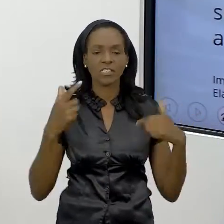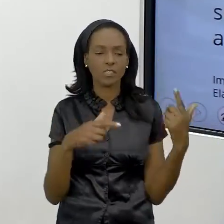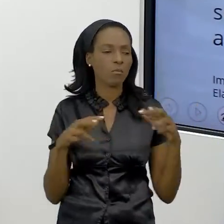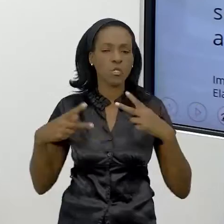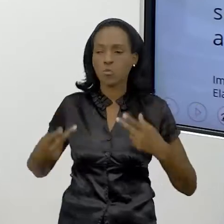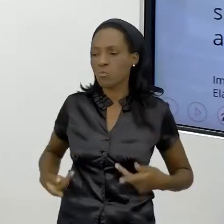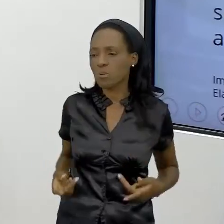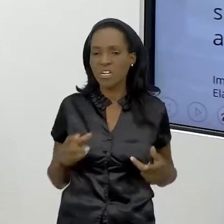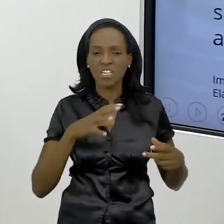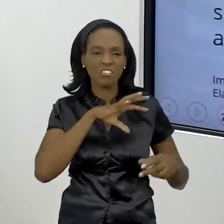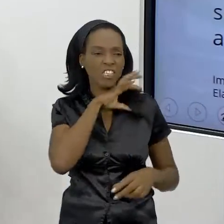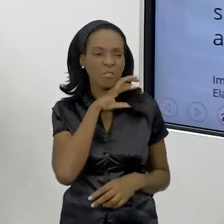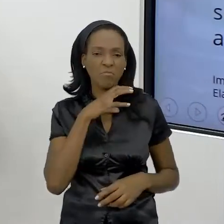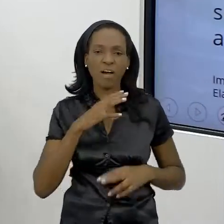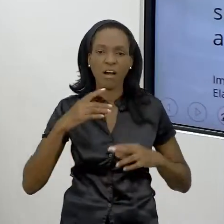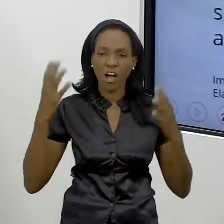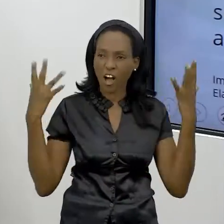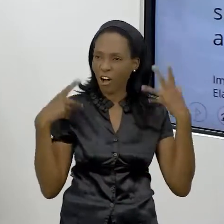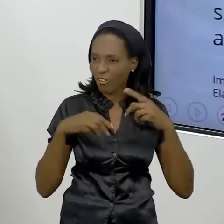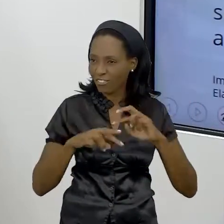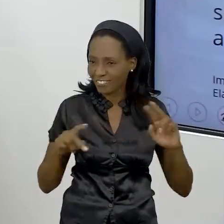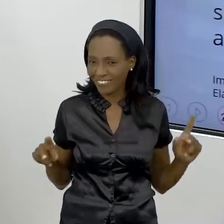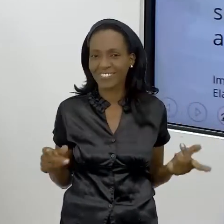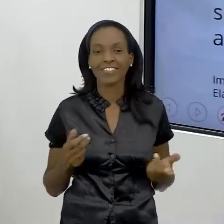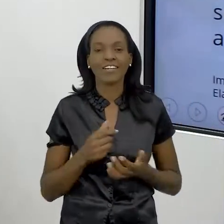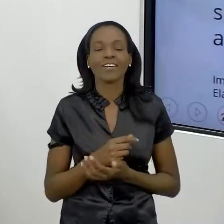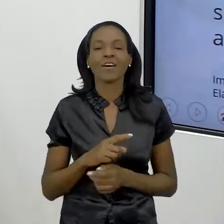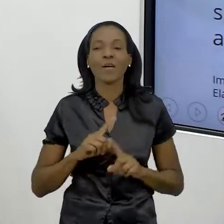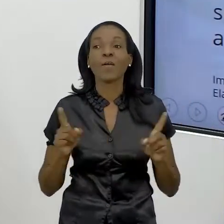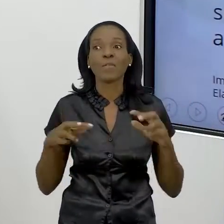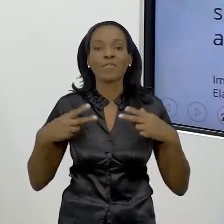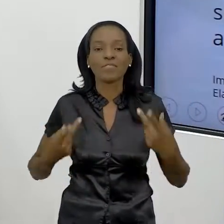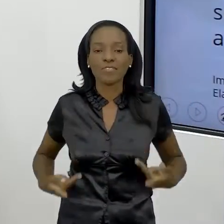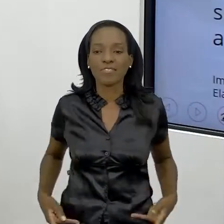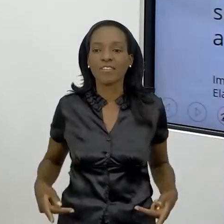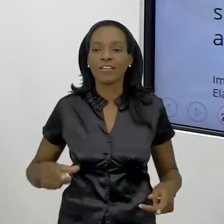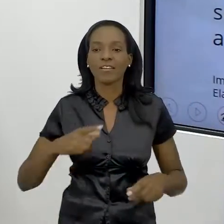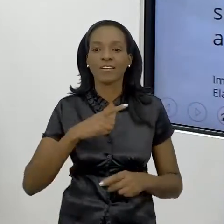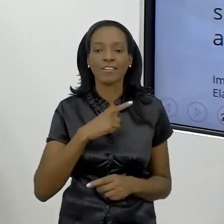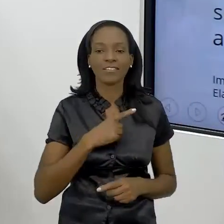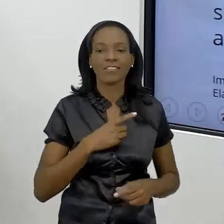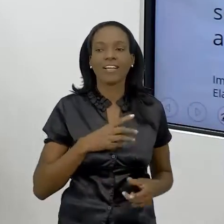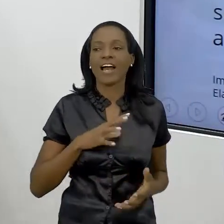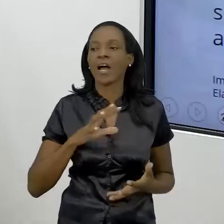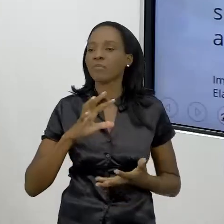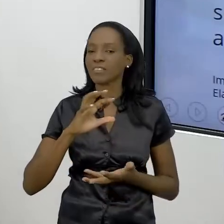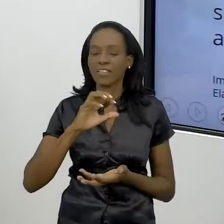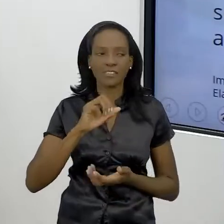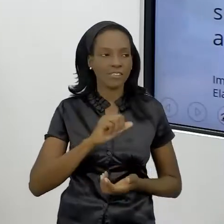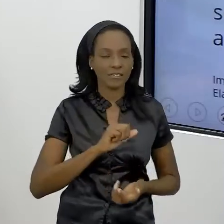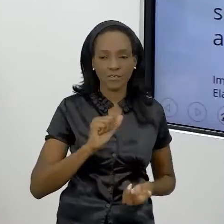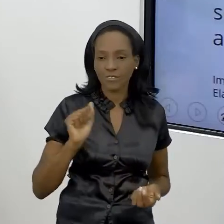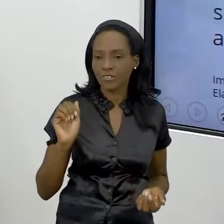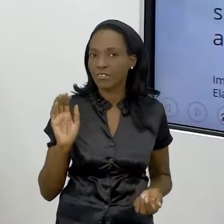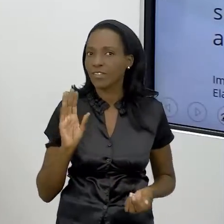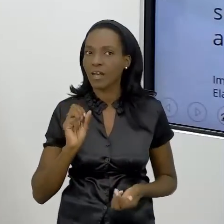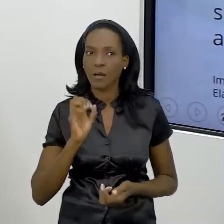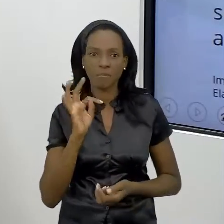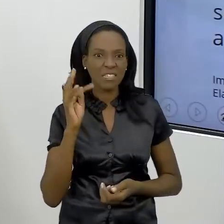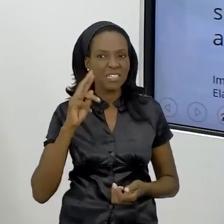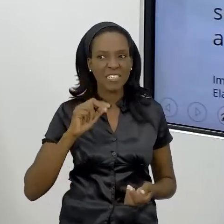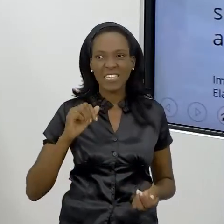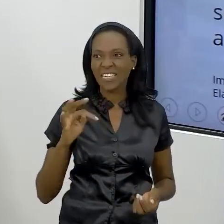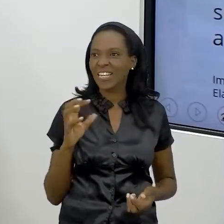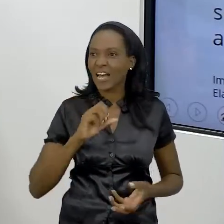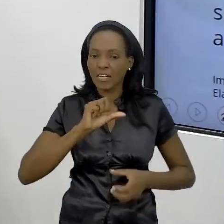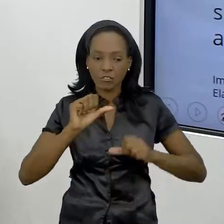animal, a gente falou que o fato é que os seres humanos, eles têm planejamento, eles têm abstração e um grau de consciência que